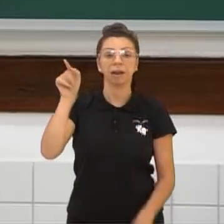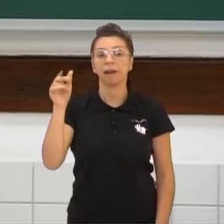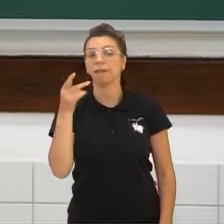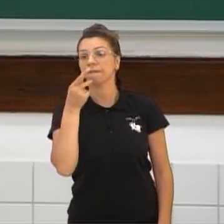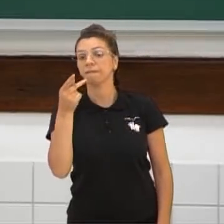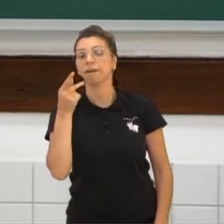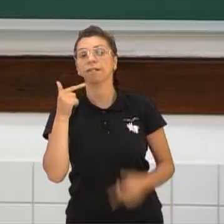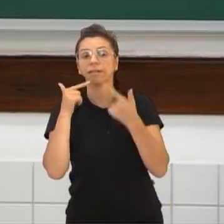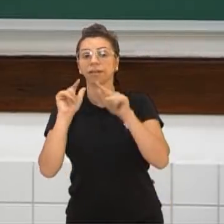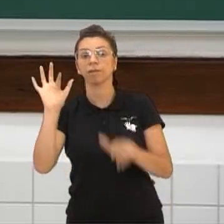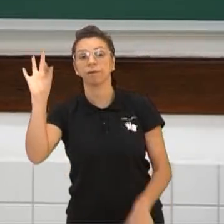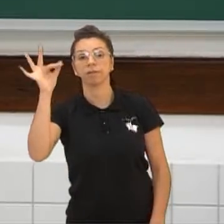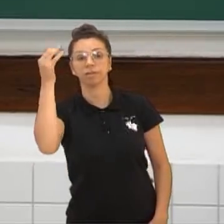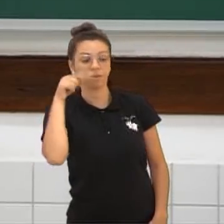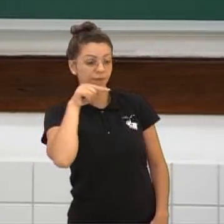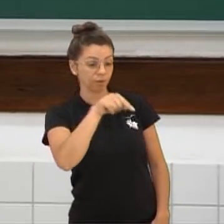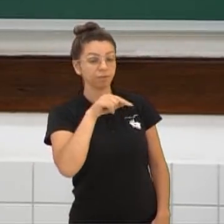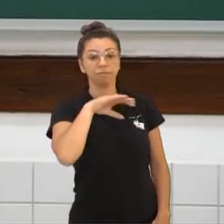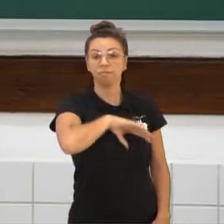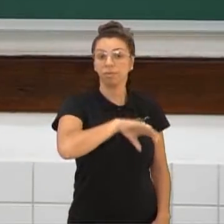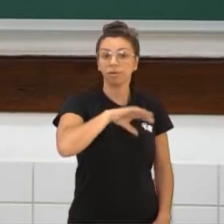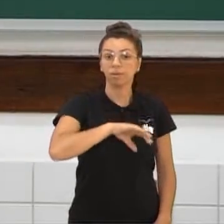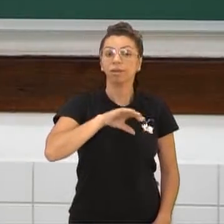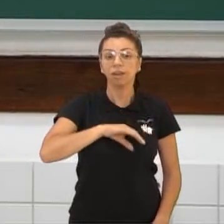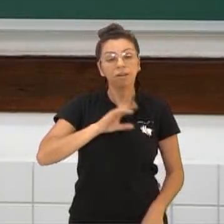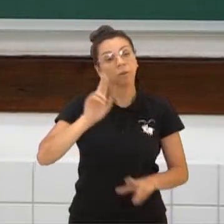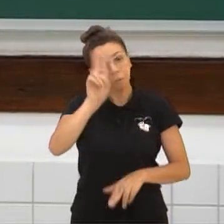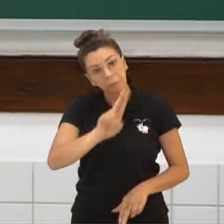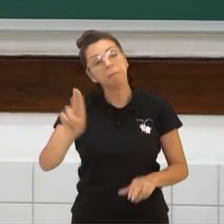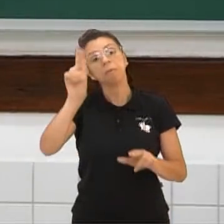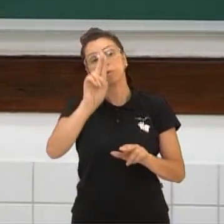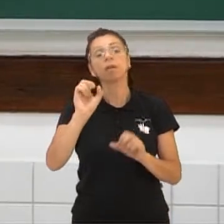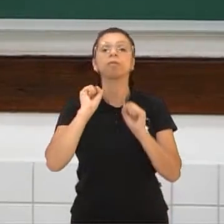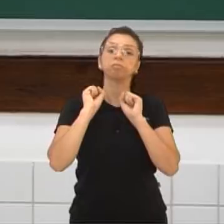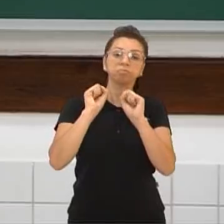francês. Então, por isso que o inglês é uma língua franca, certo?